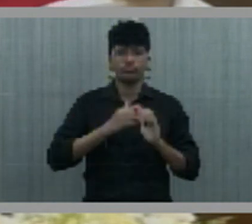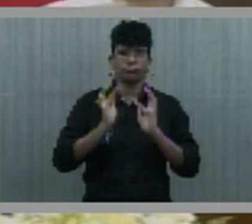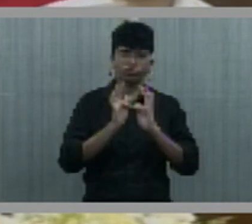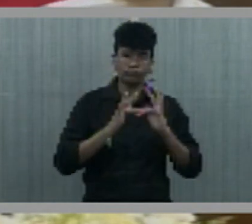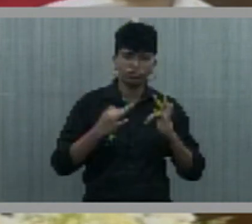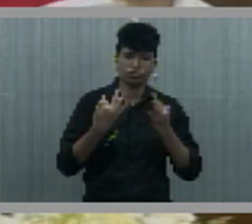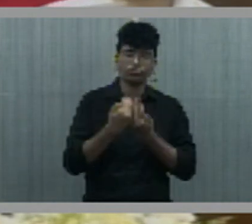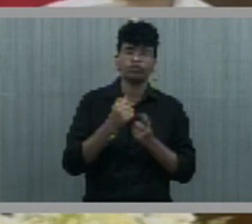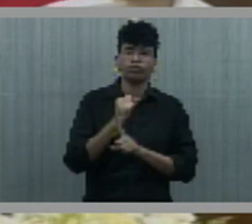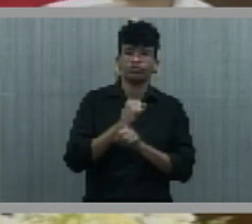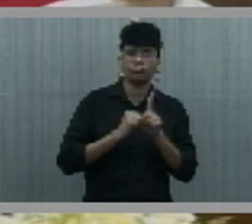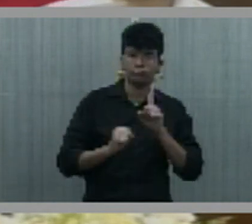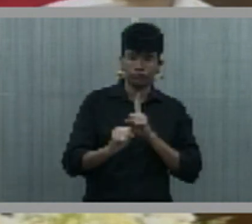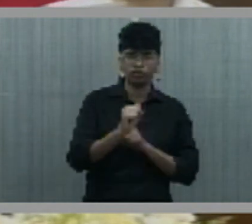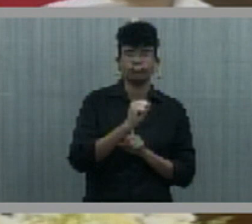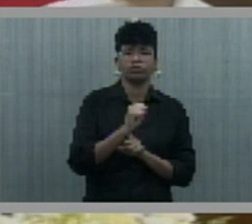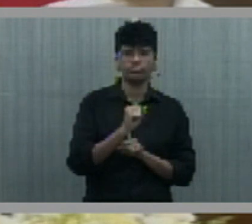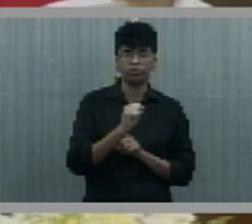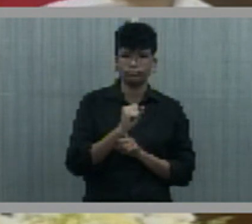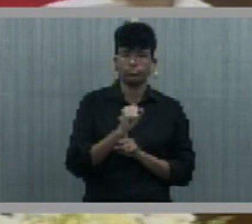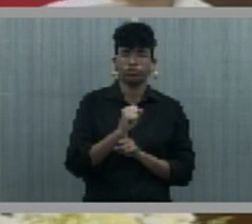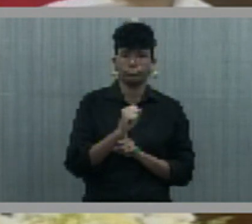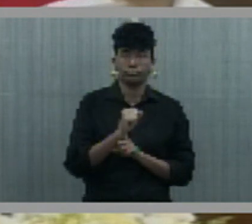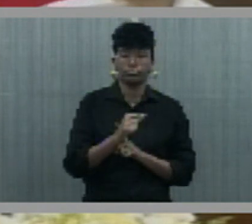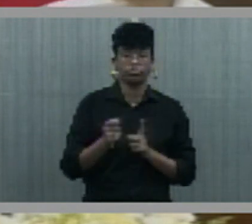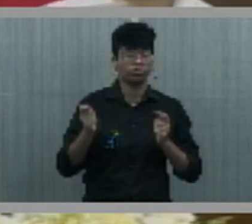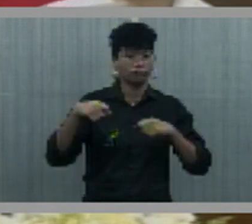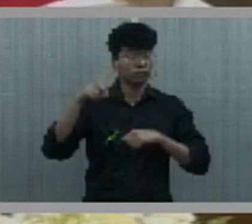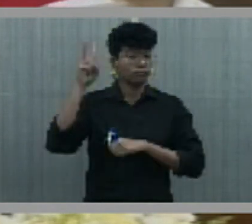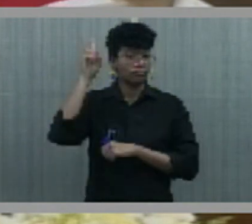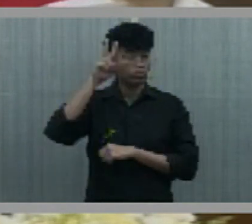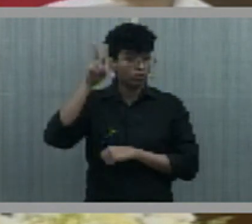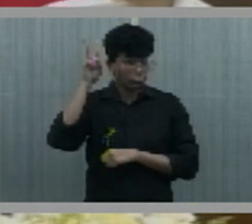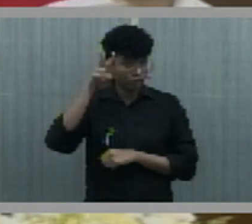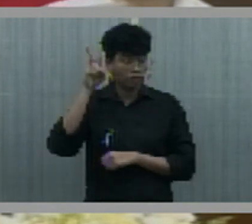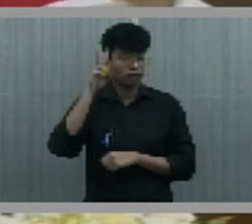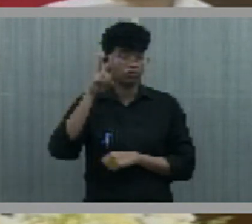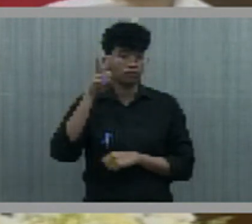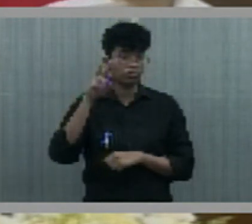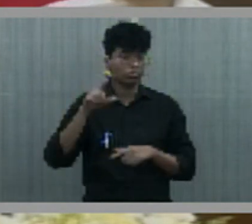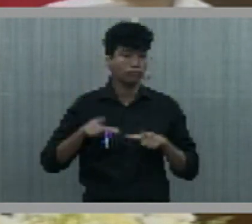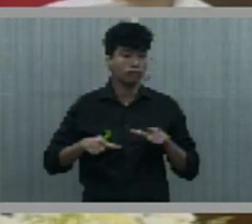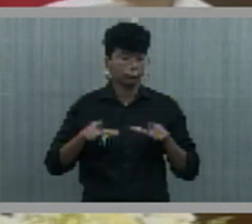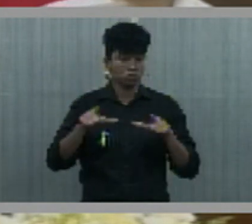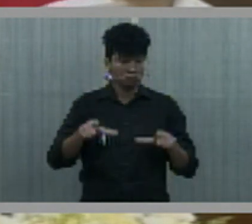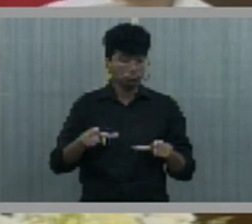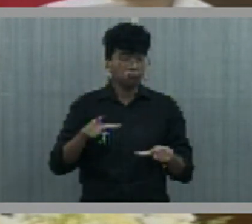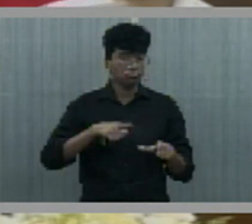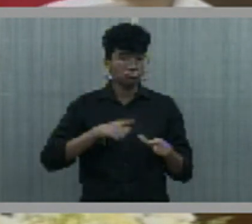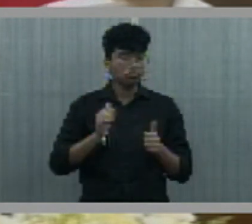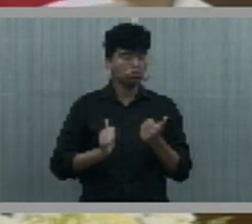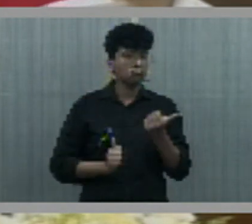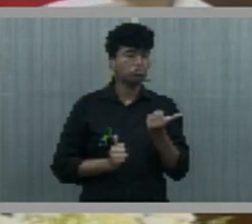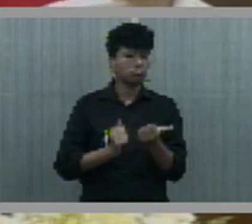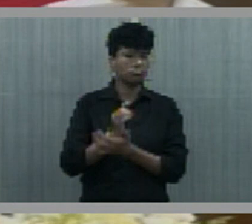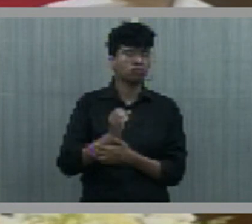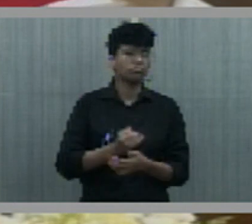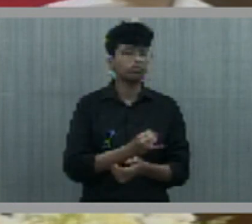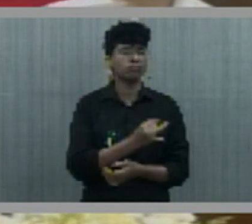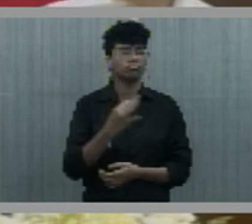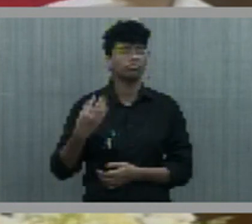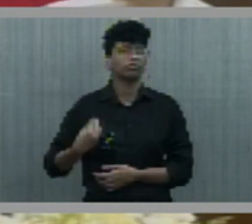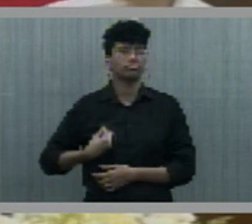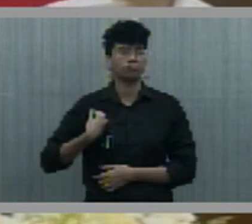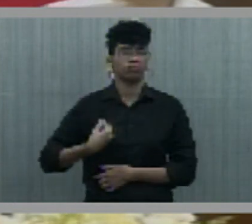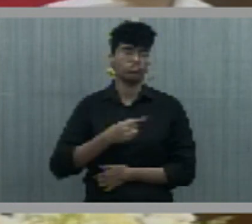e sociedade. Vale ressaltar que esses títulos, eles foram aprovados por unanimidade dessa